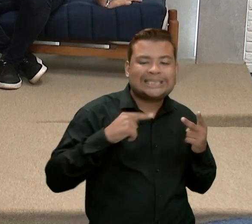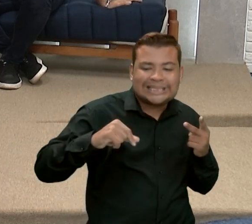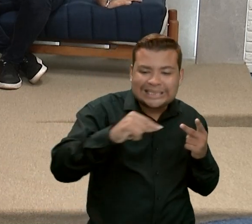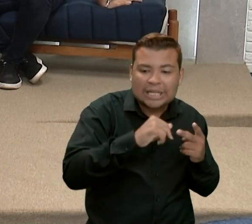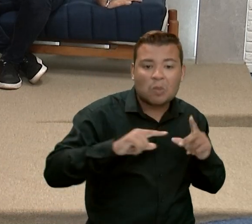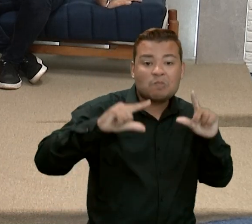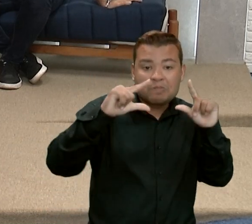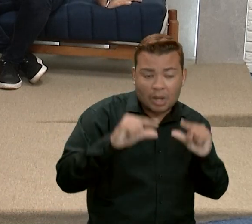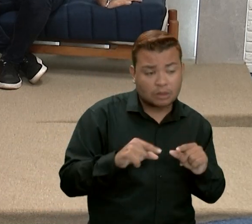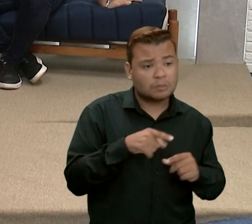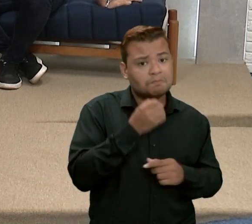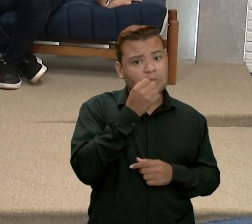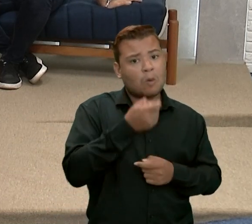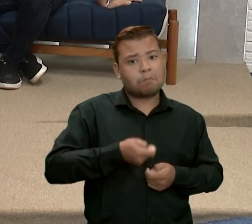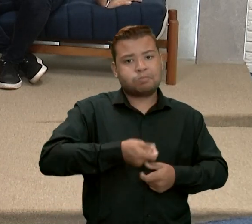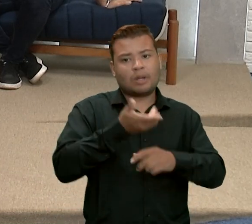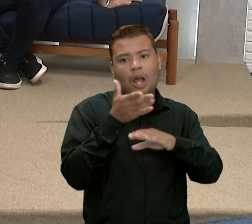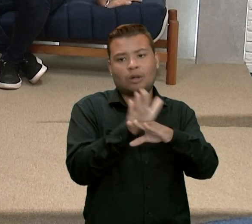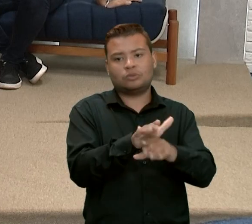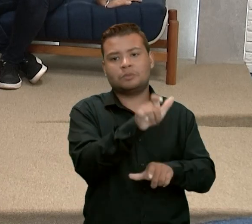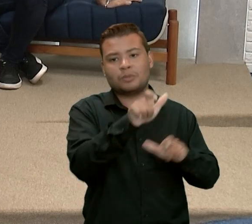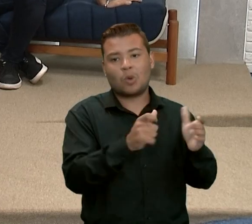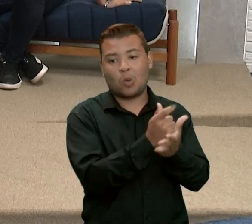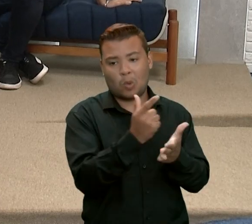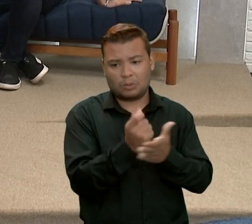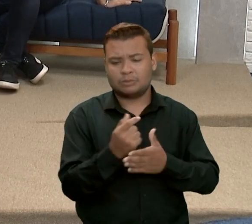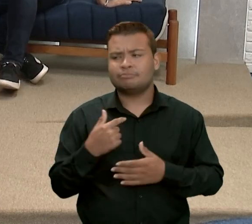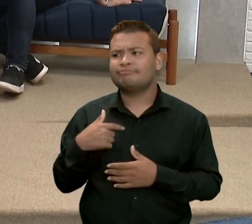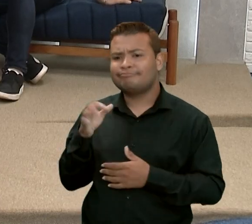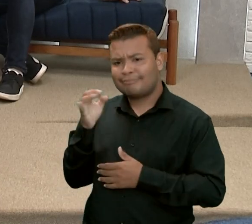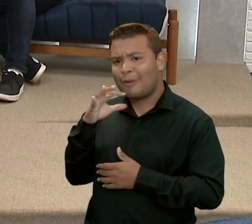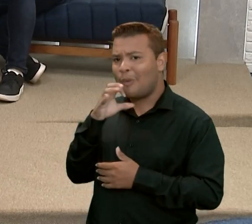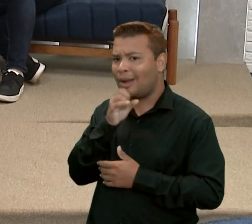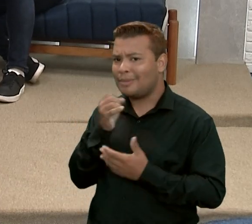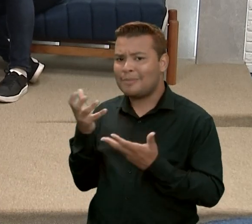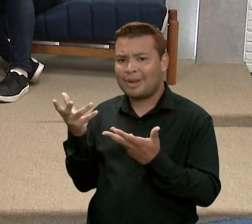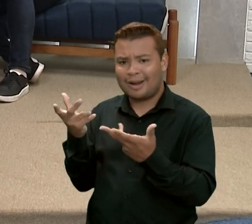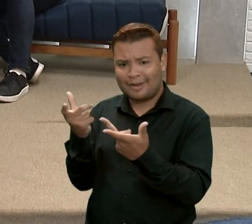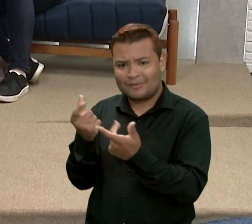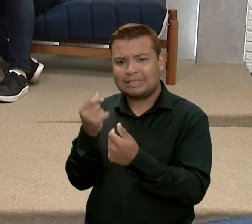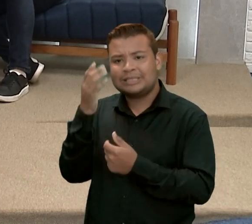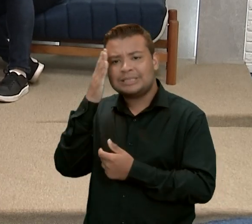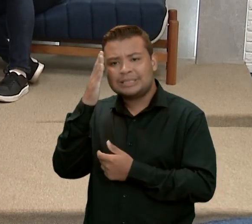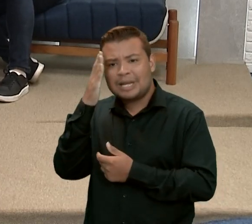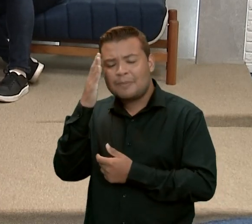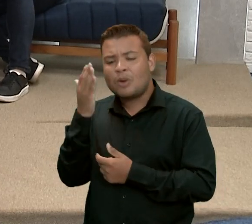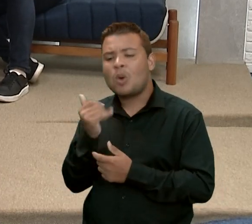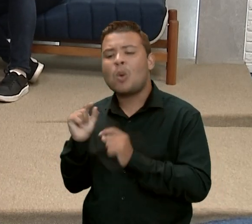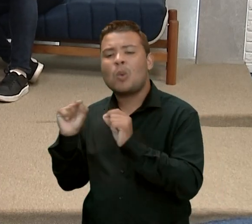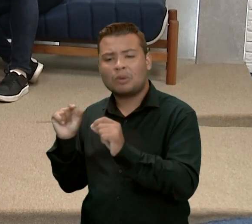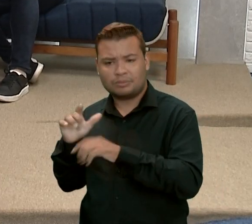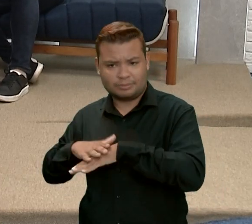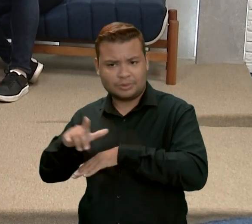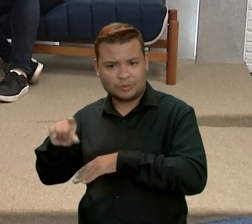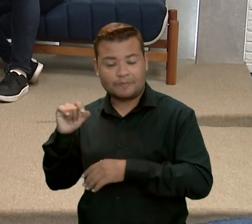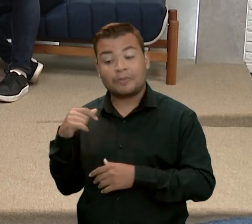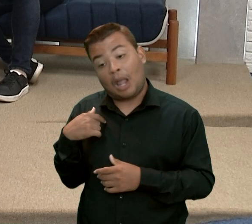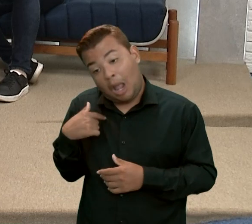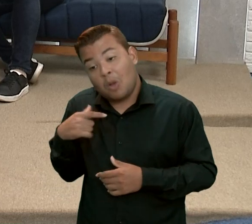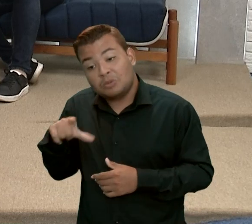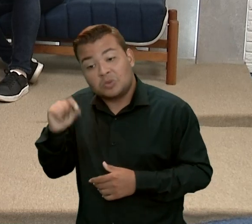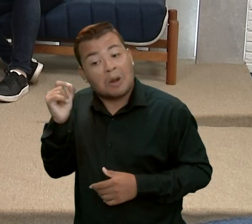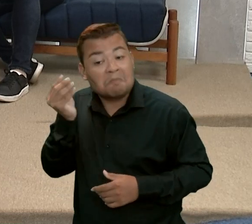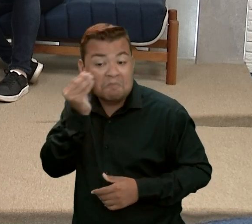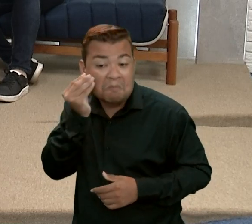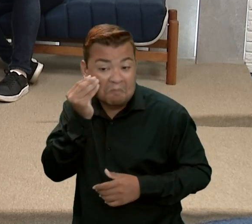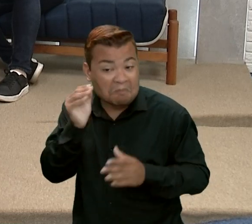bom também para o consumidor, né, Cássio? Eu acho maravilhoso, até porque você saber o que você está consumindo vai da sua escolha, né? Inclusive, eu escolhi experimentar,